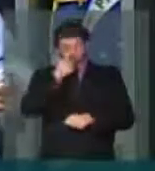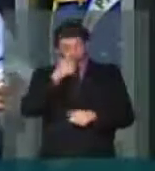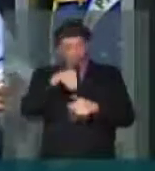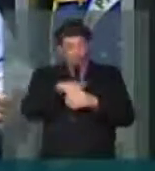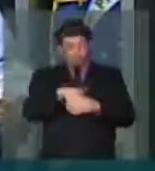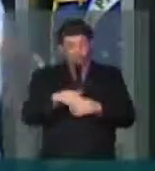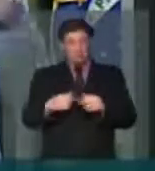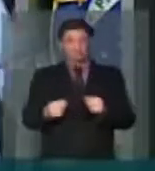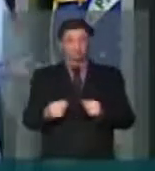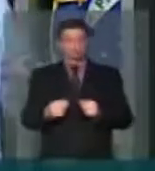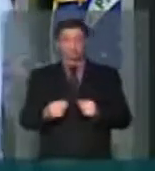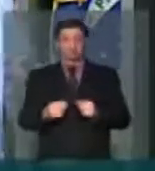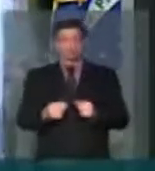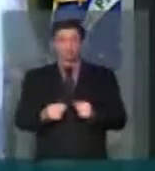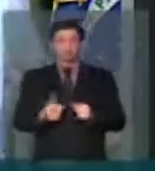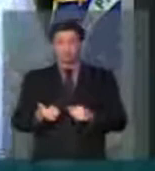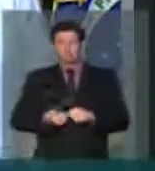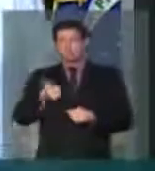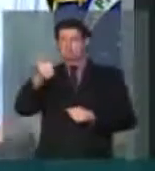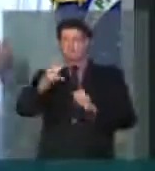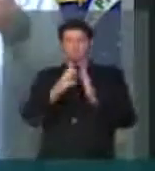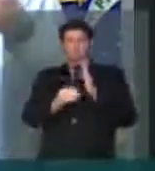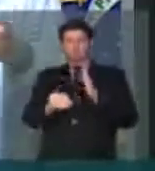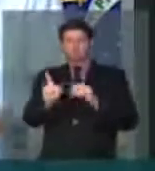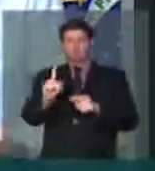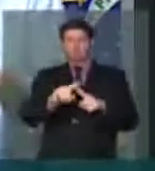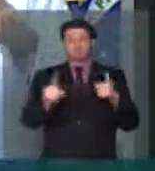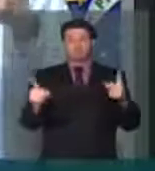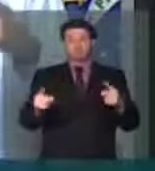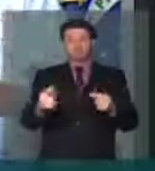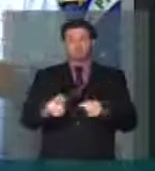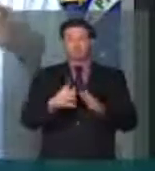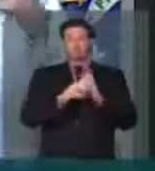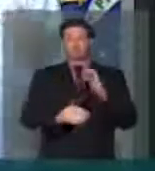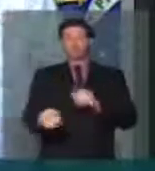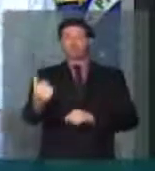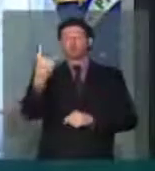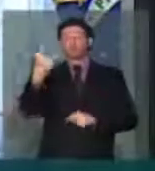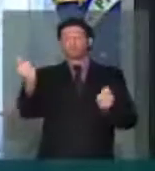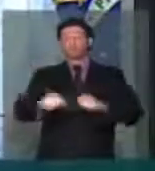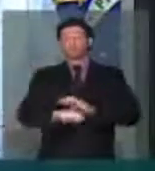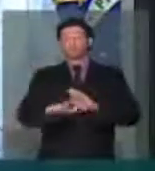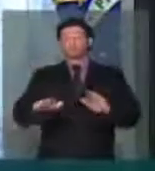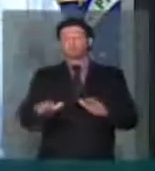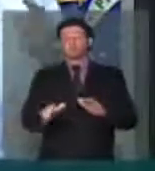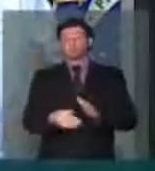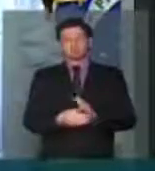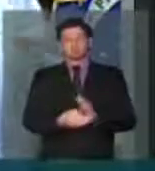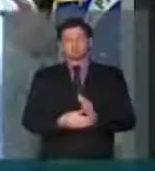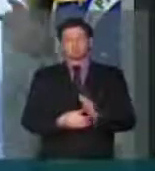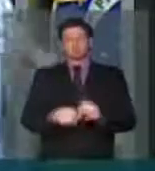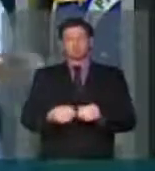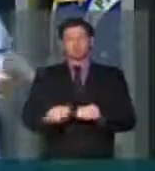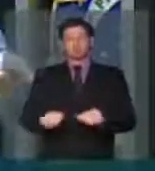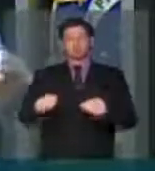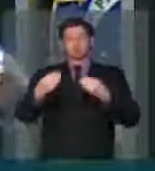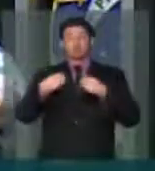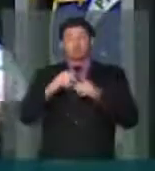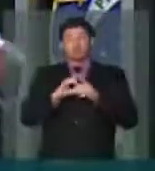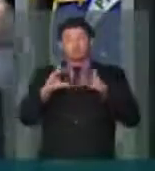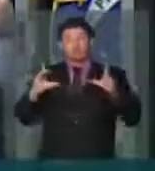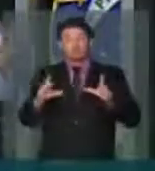votar não pelo melhor modelo, mas pelo único modelo possível que vai nos